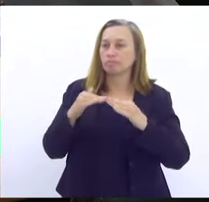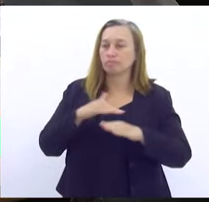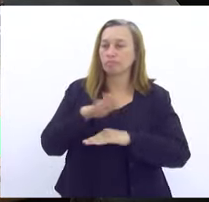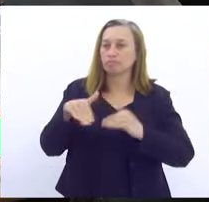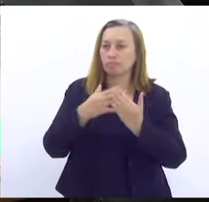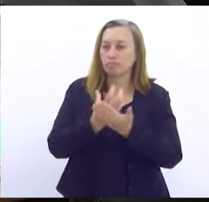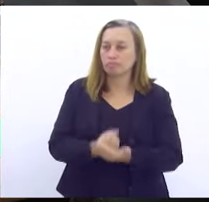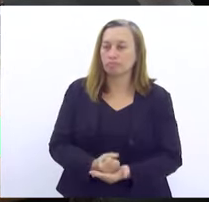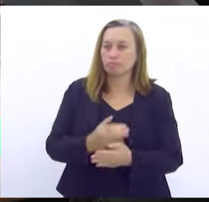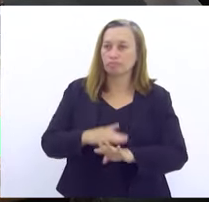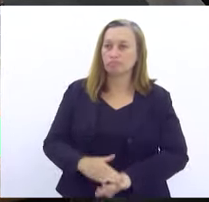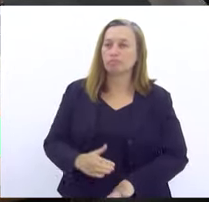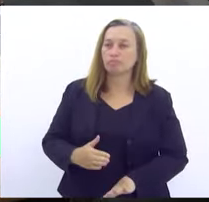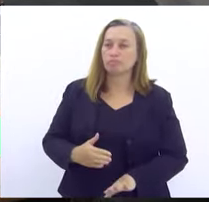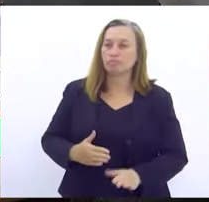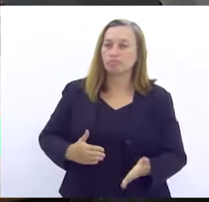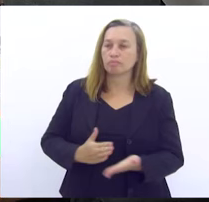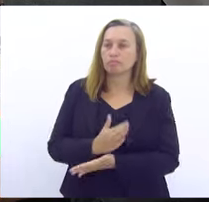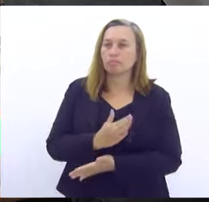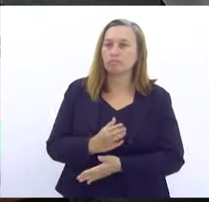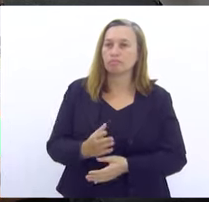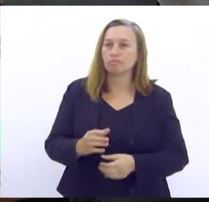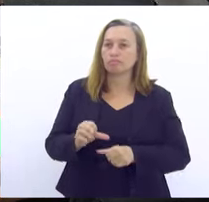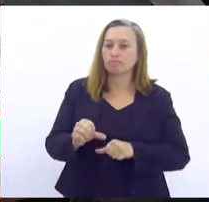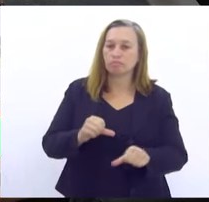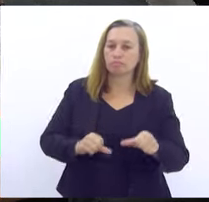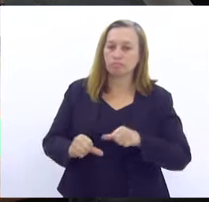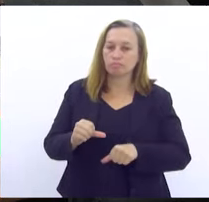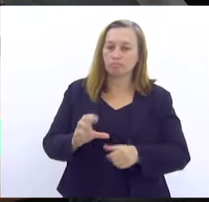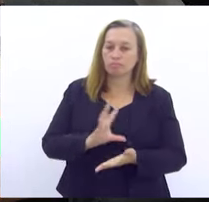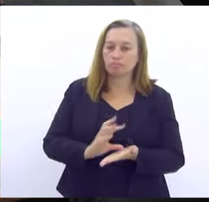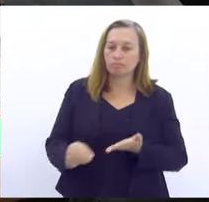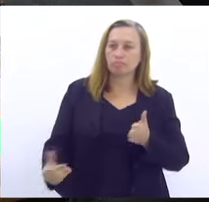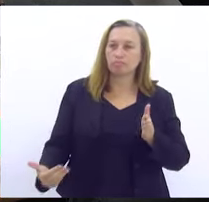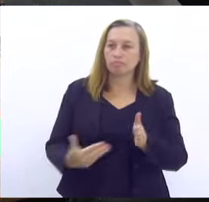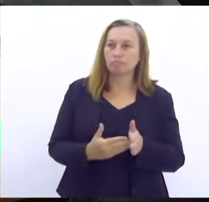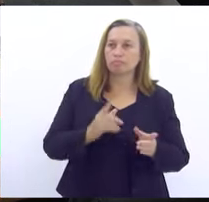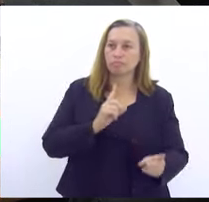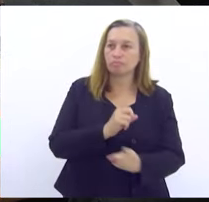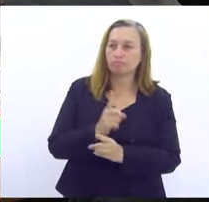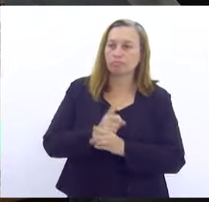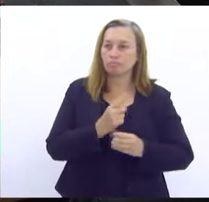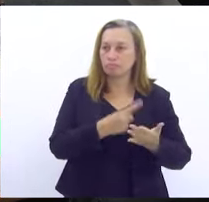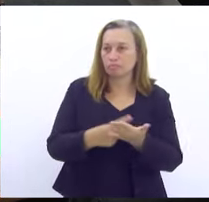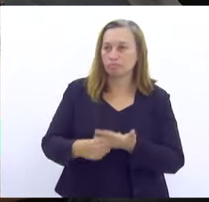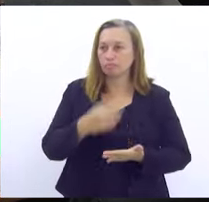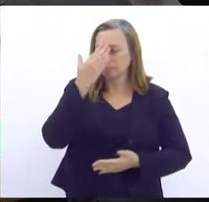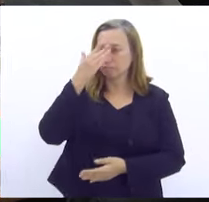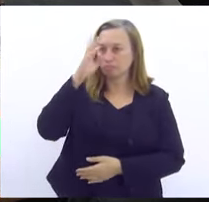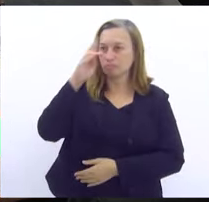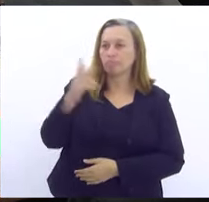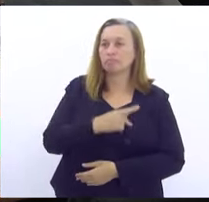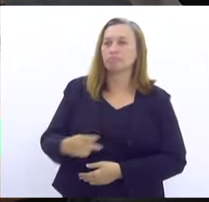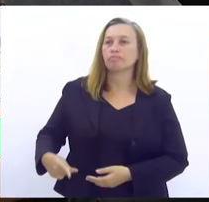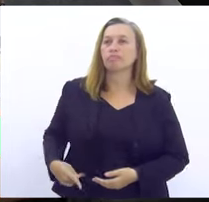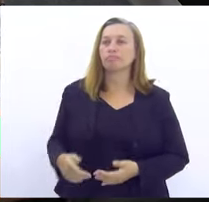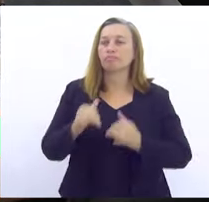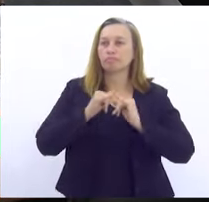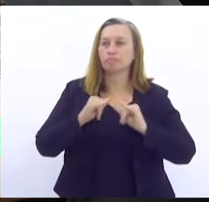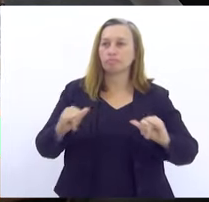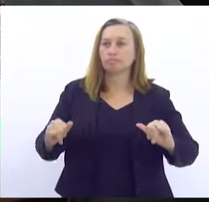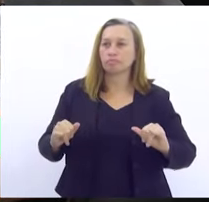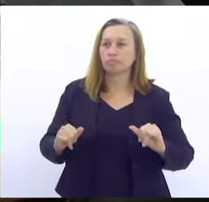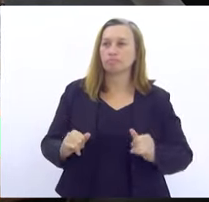estão. Aceito, vamos inverter a pauta até que encontre um acordo. Muito obrigado, presidente. Anuncio.